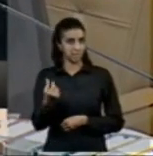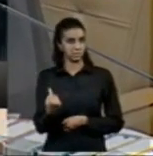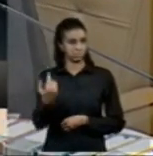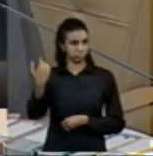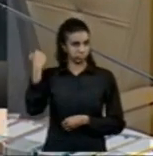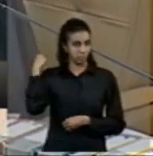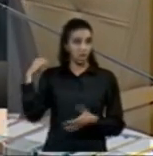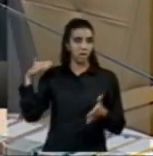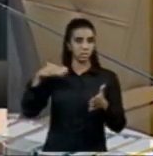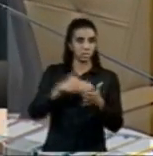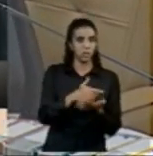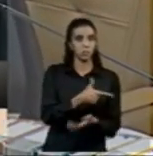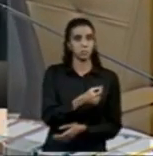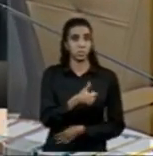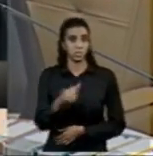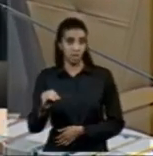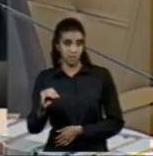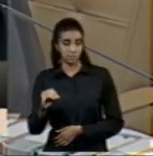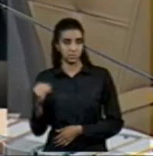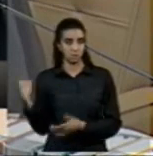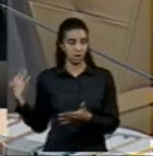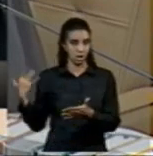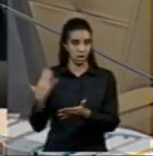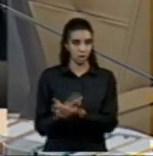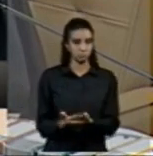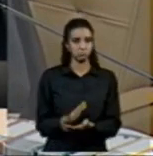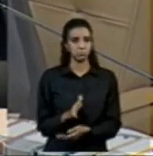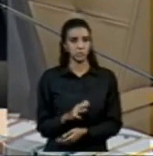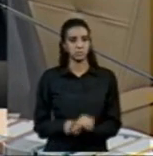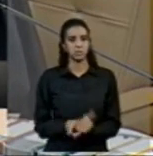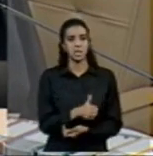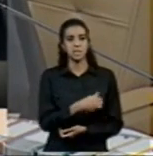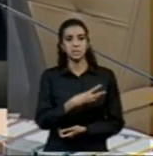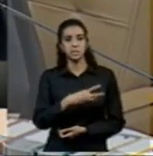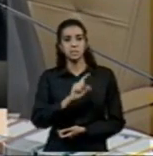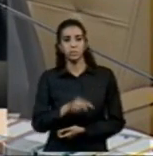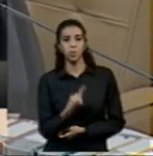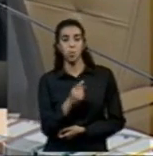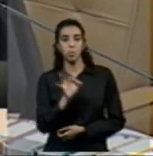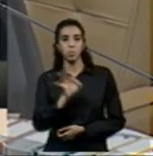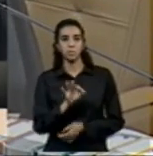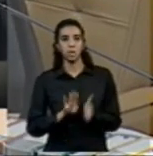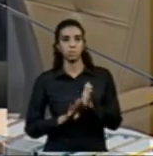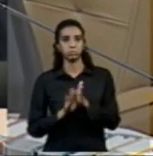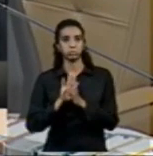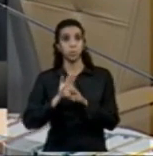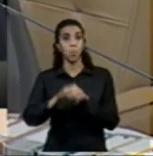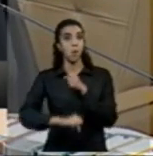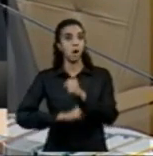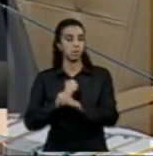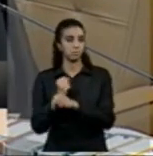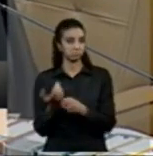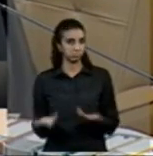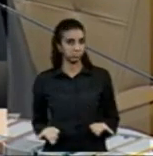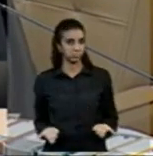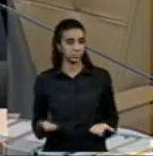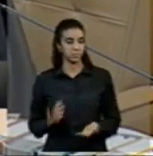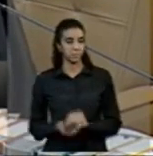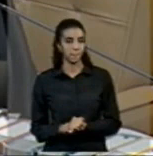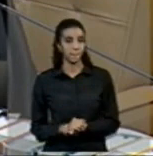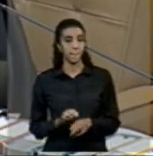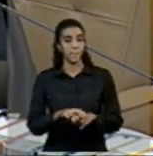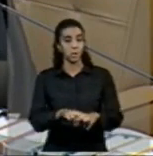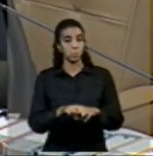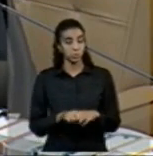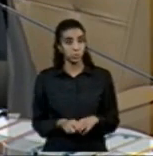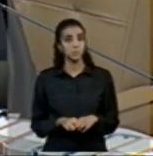1996 a 2010, num percentual médio de 13,1% ao ano, o que revela a pertinência